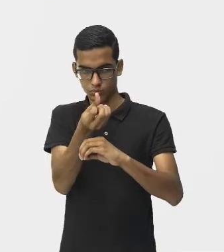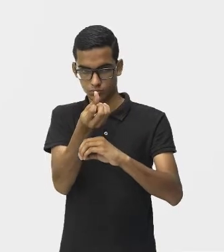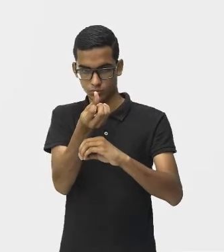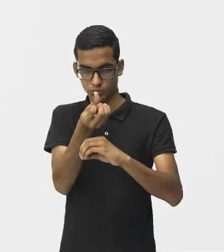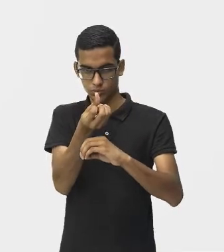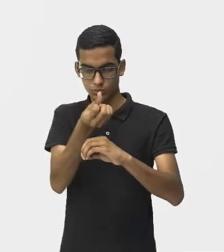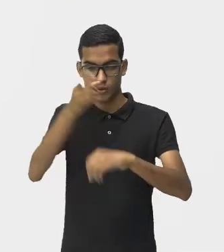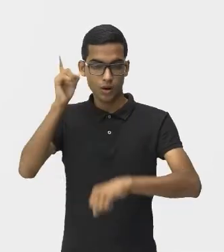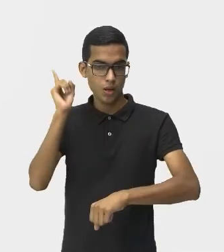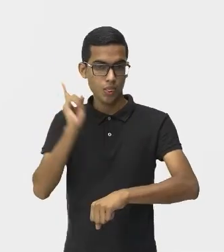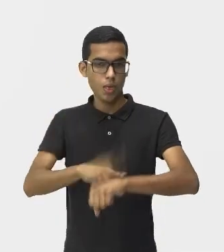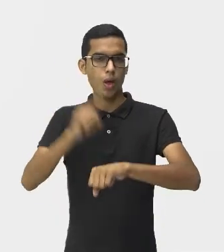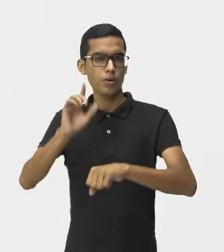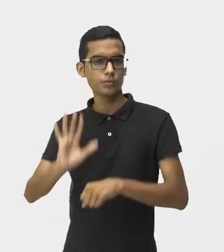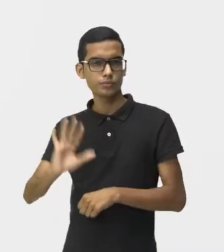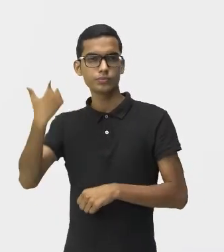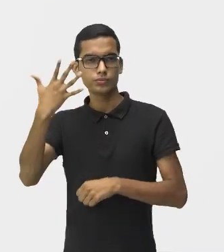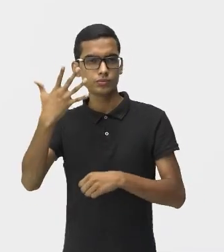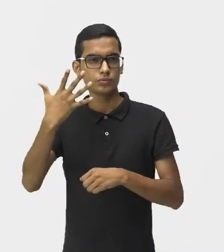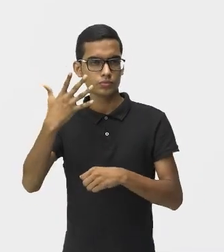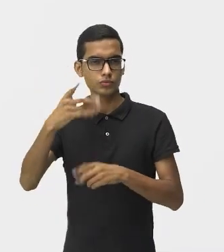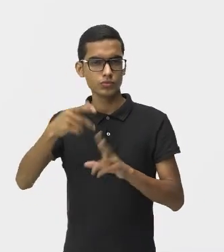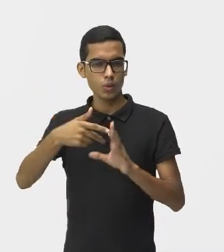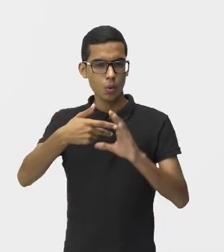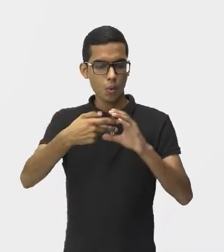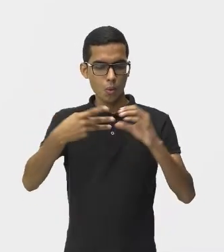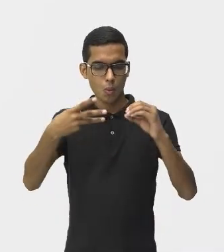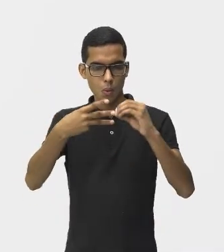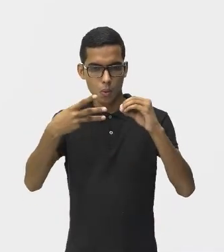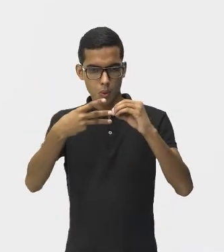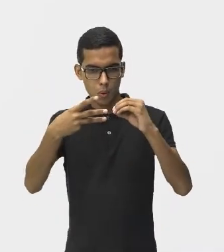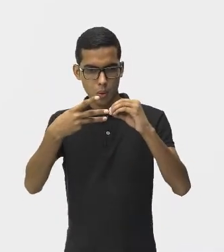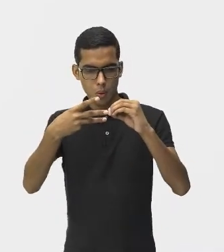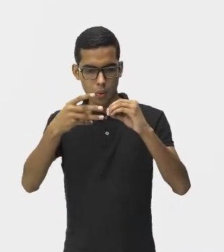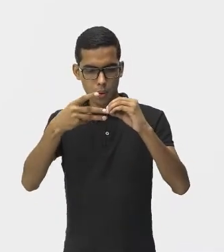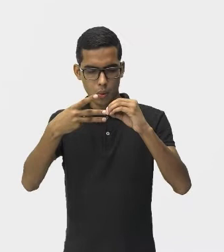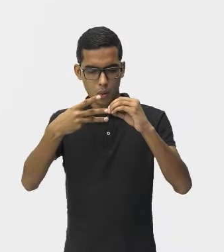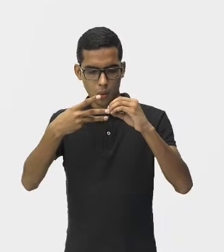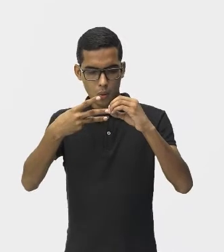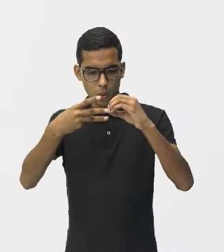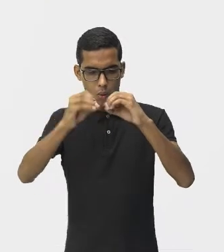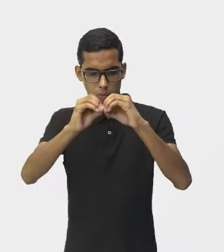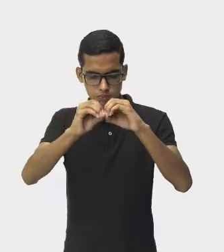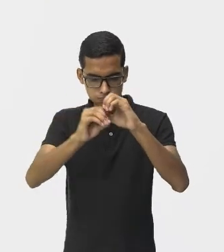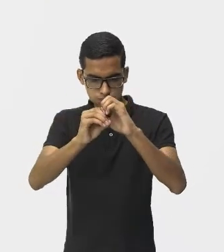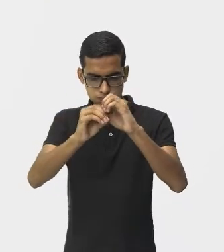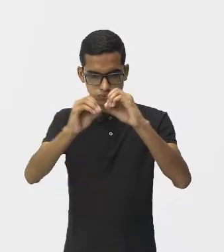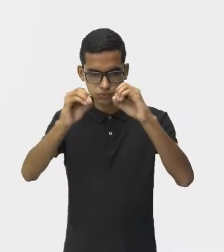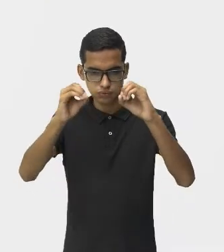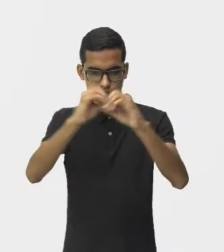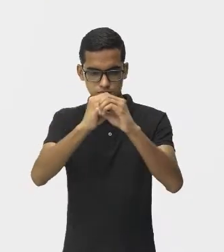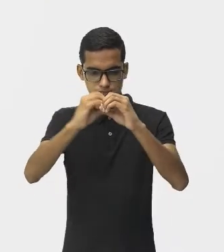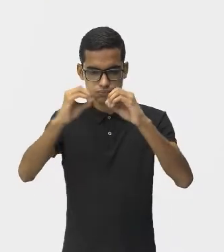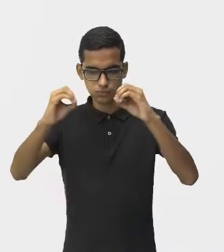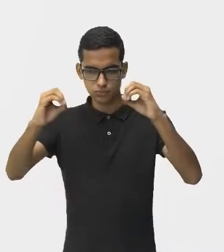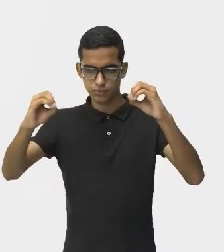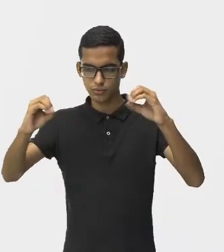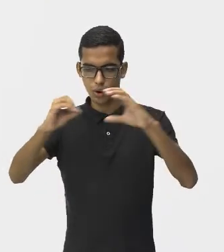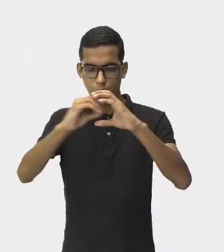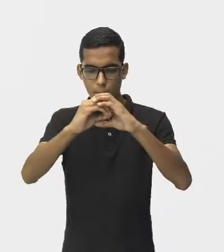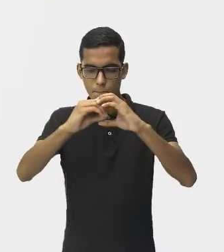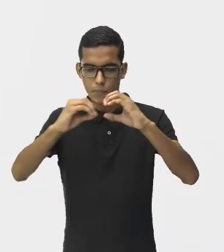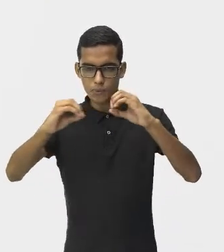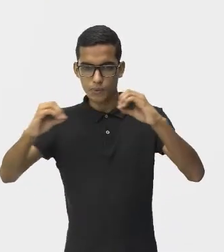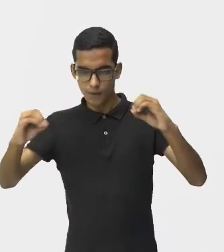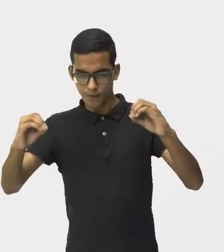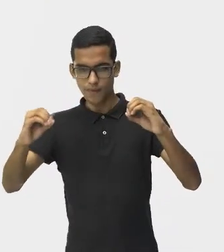da meiose, que é aquela divisão celular que faz parte ali da produção dos gametas, ela se divide. Só que